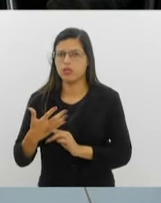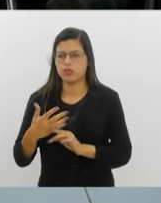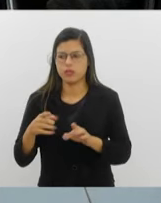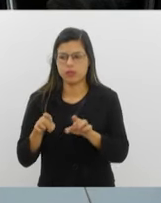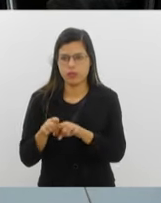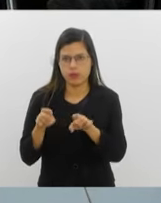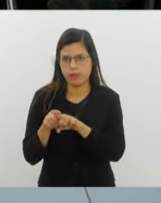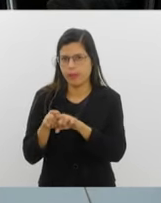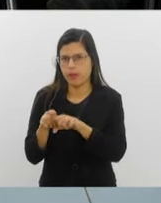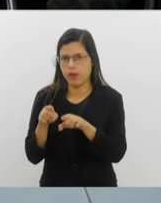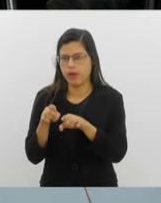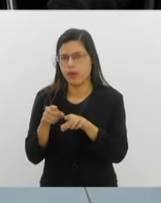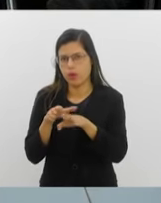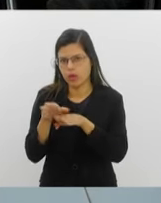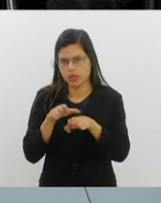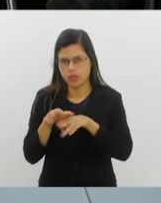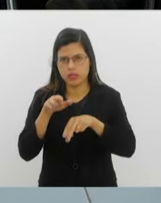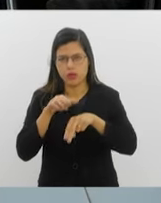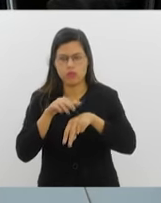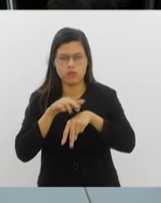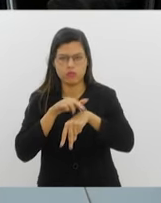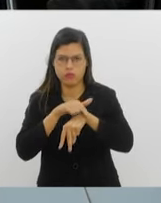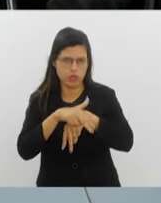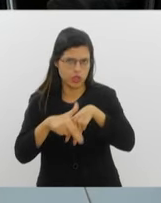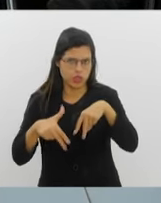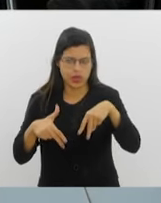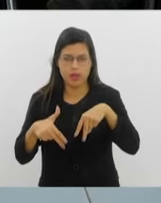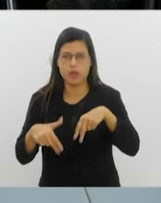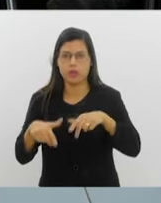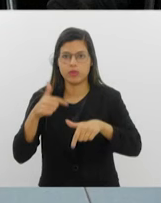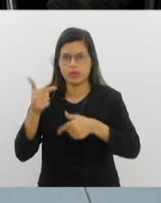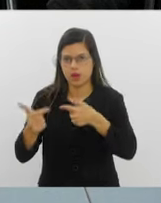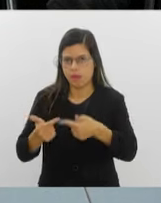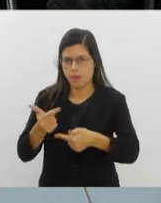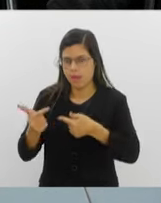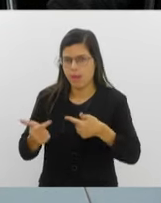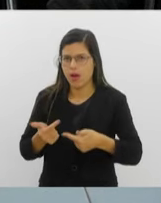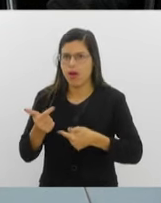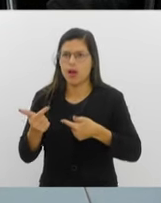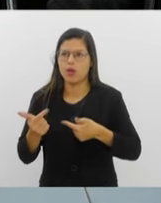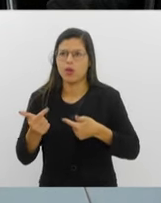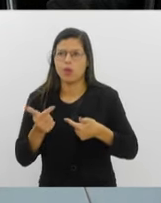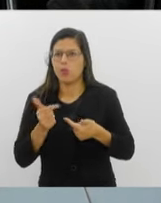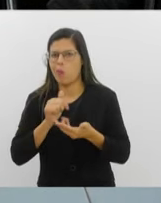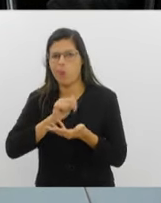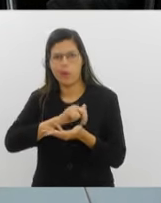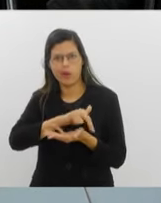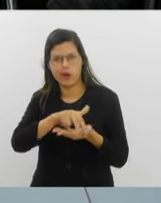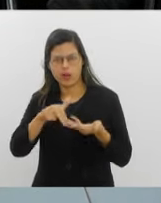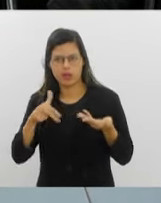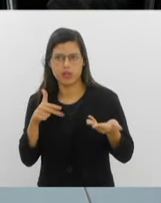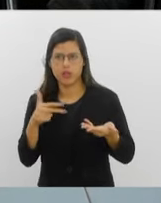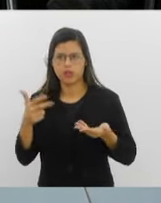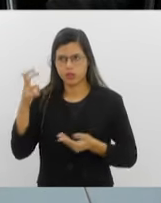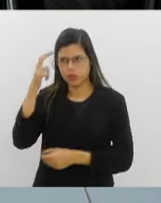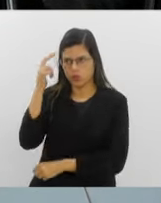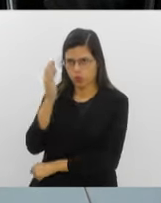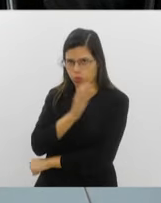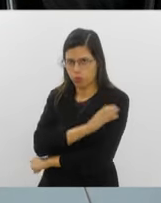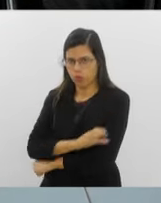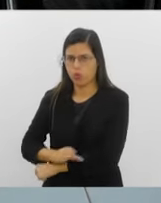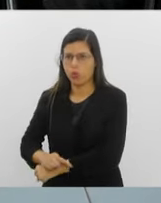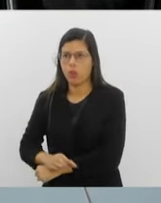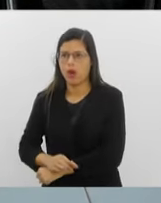orientação sexual, trabalho, consumo, pluralidade e cultura.